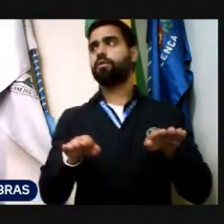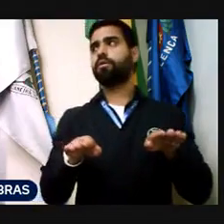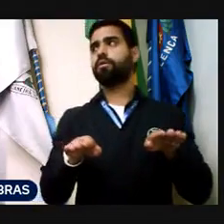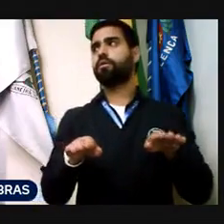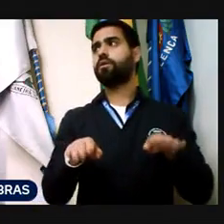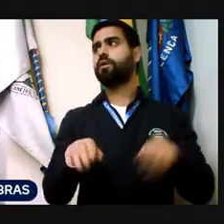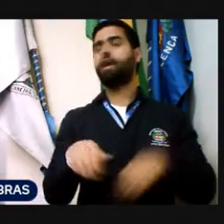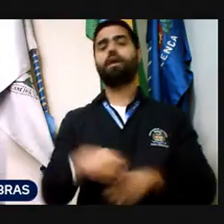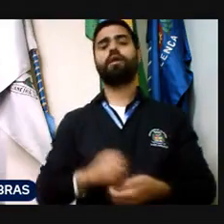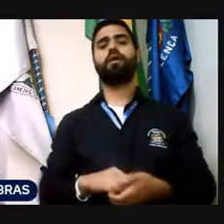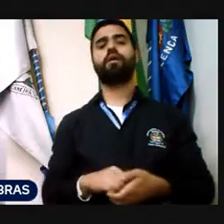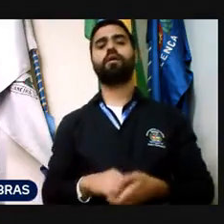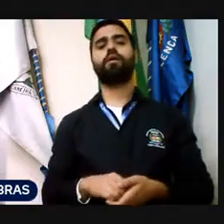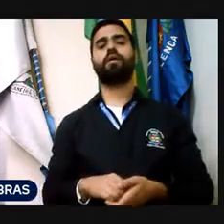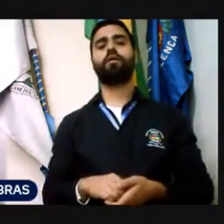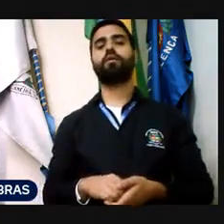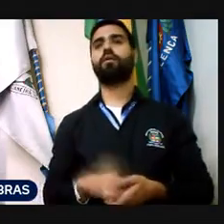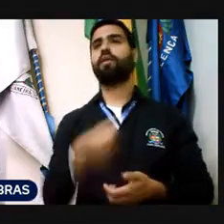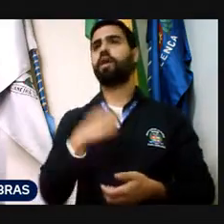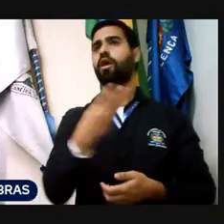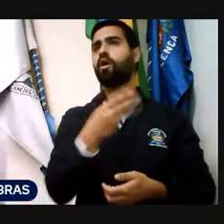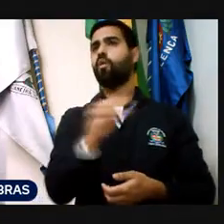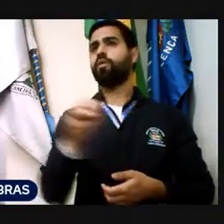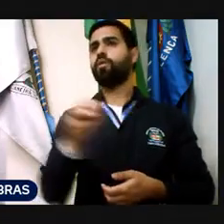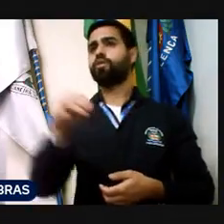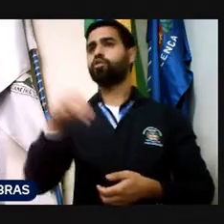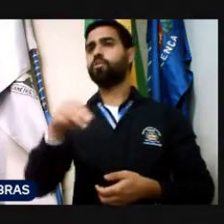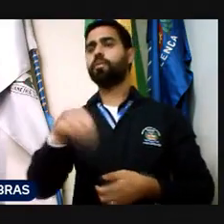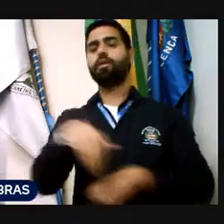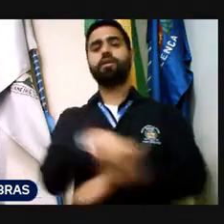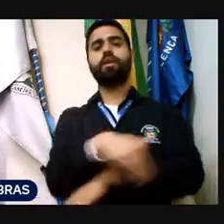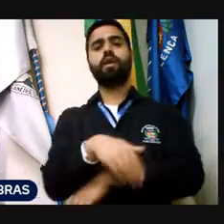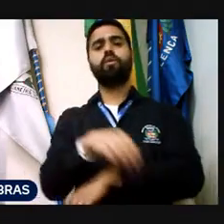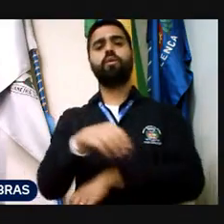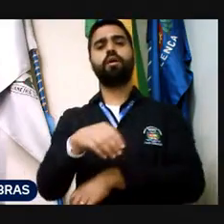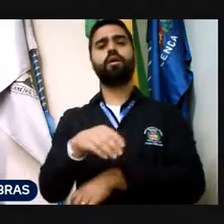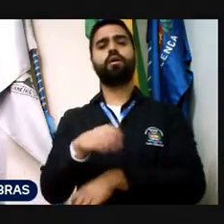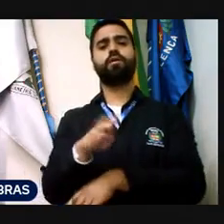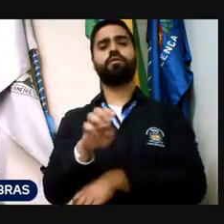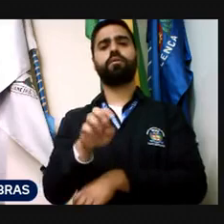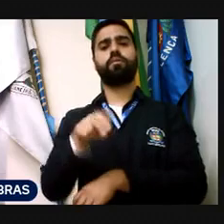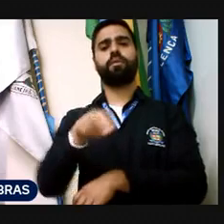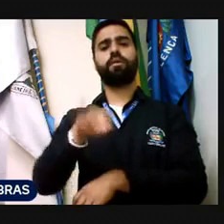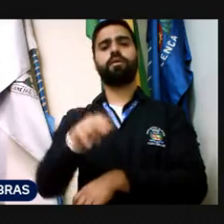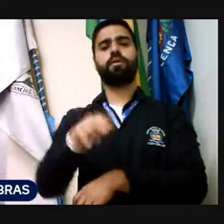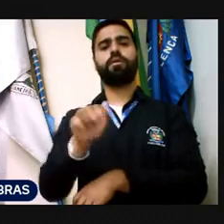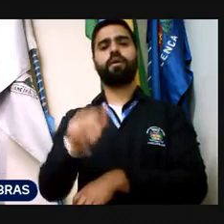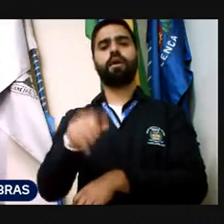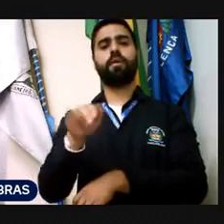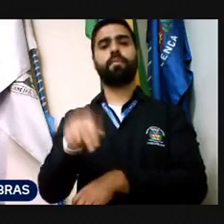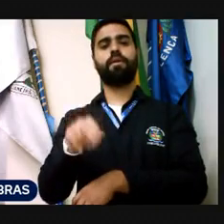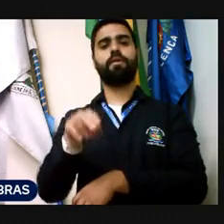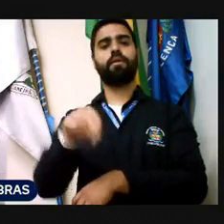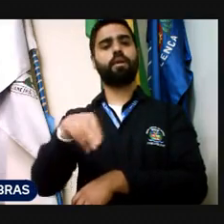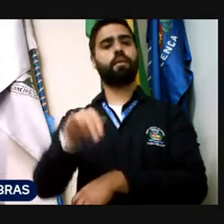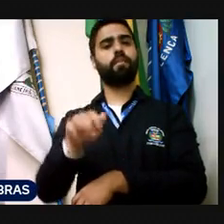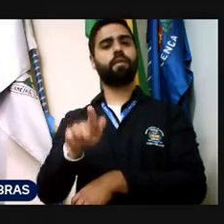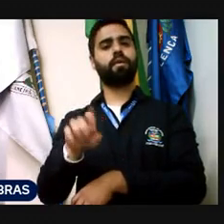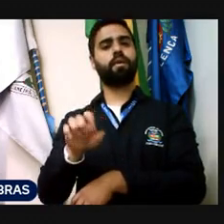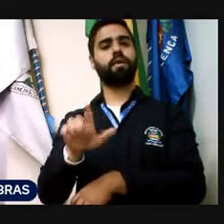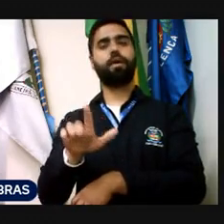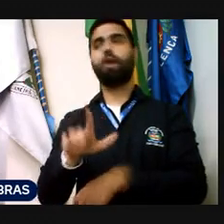abrange os 400 metros da rua Benjamin Miguel, que é extensão